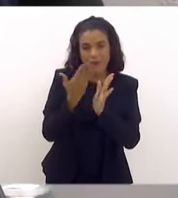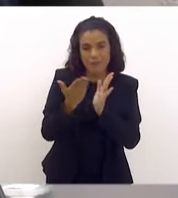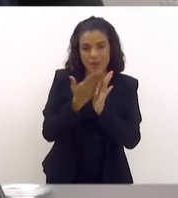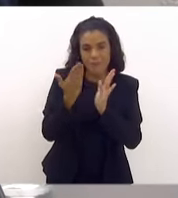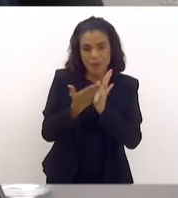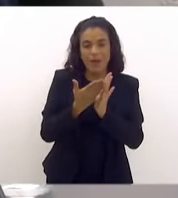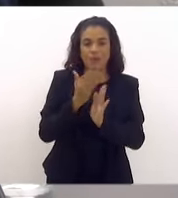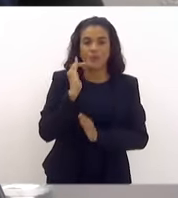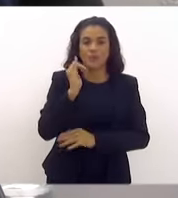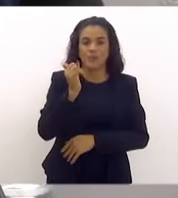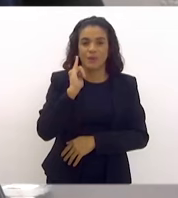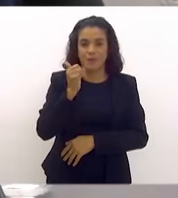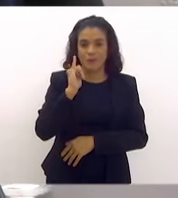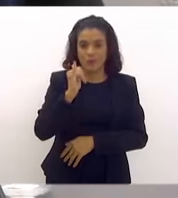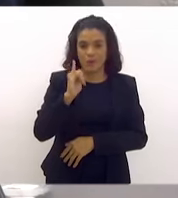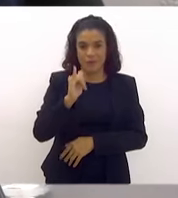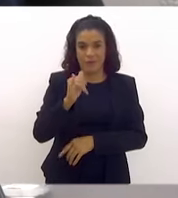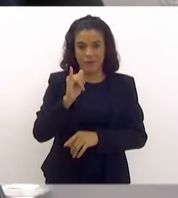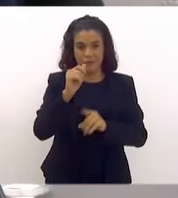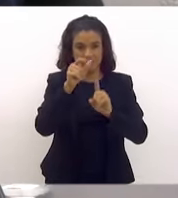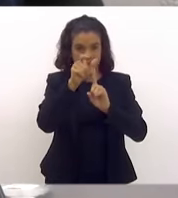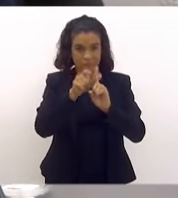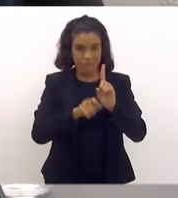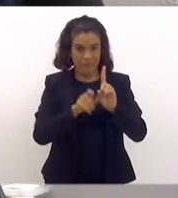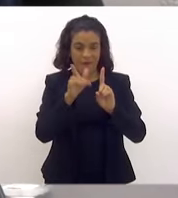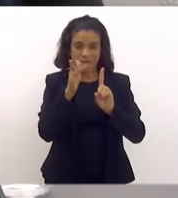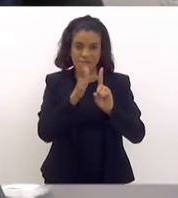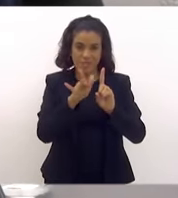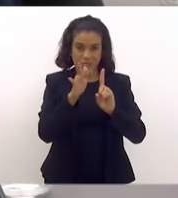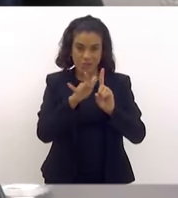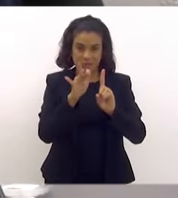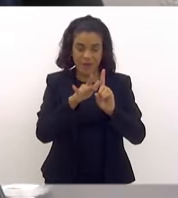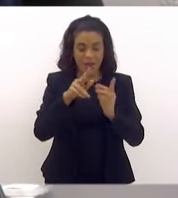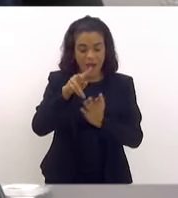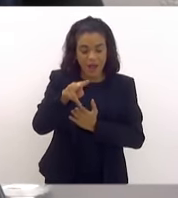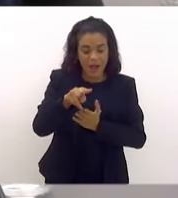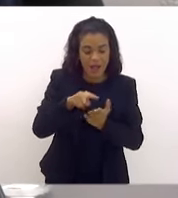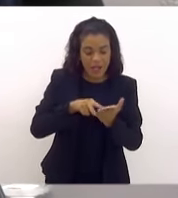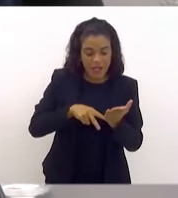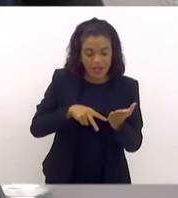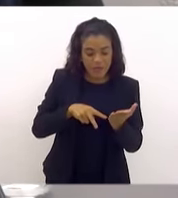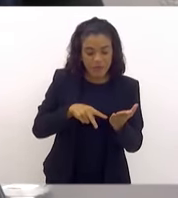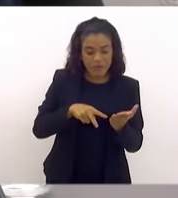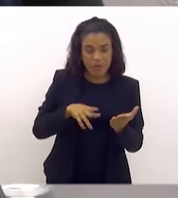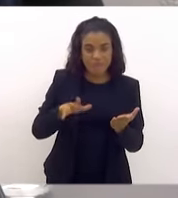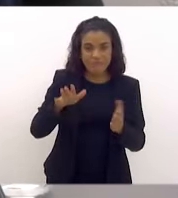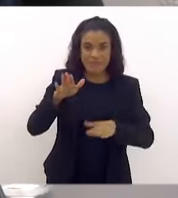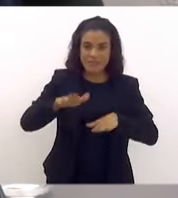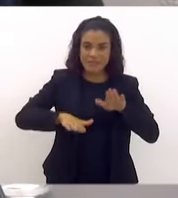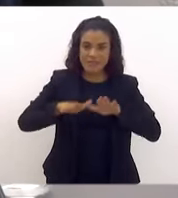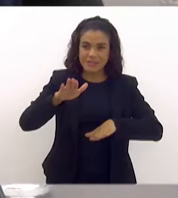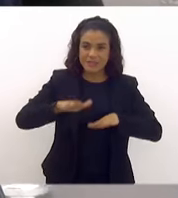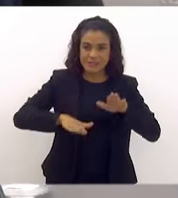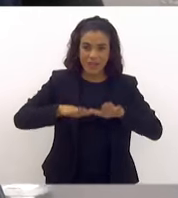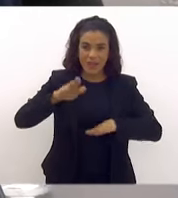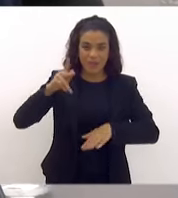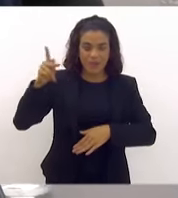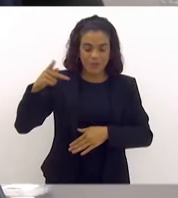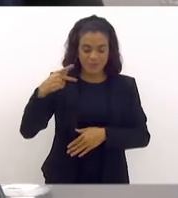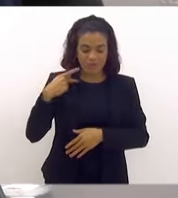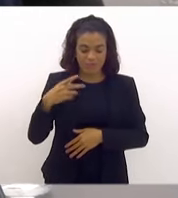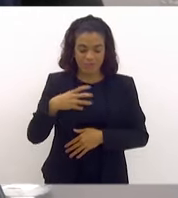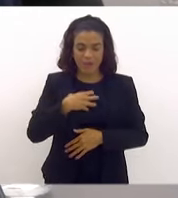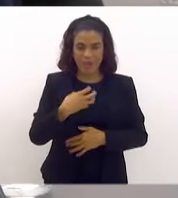né de da vítima a própria leitura do depoimento muitas vezes faz com que o promotor tenha essa